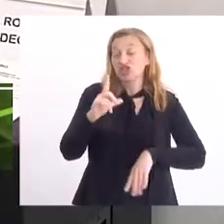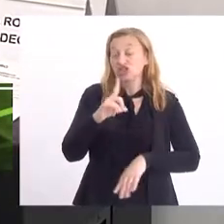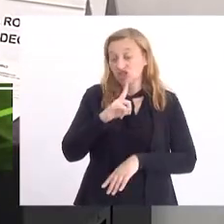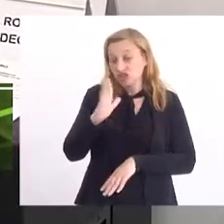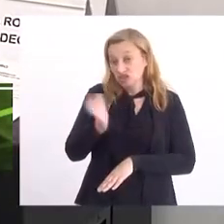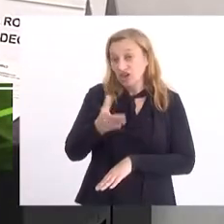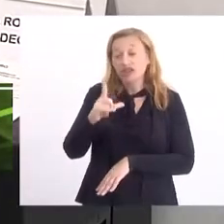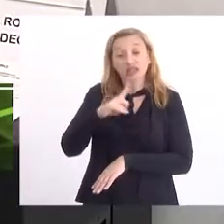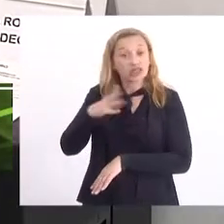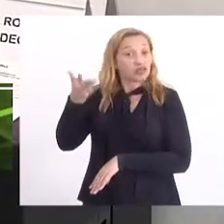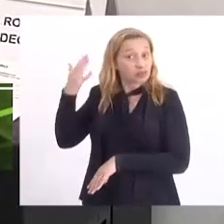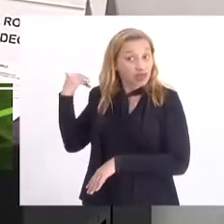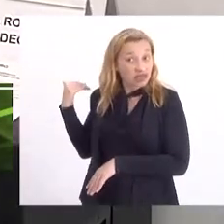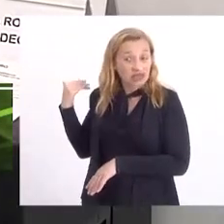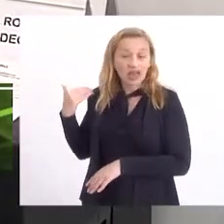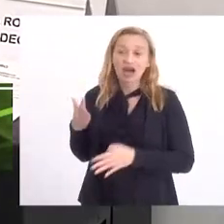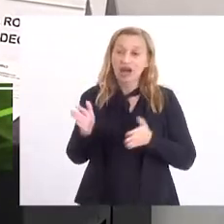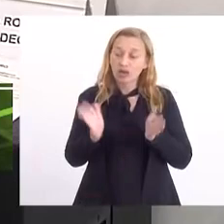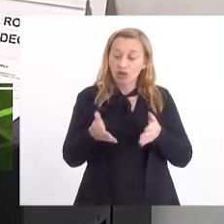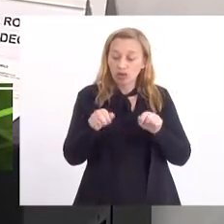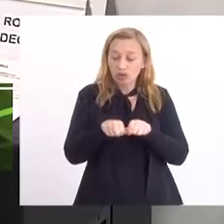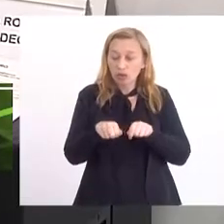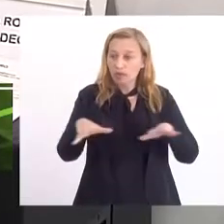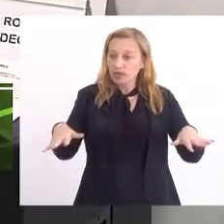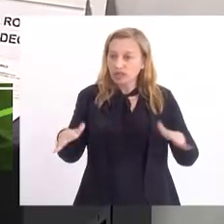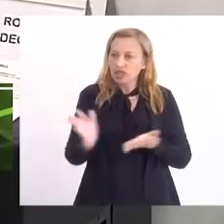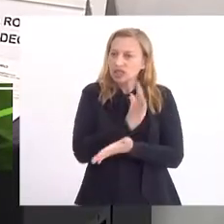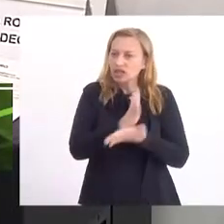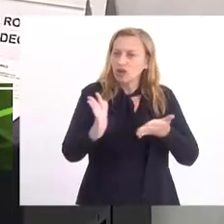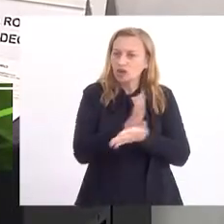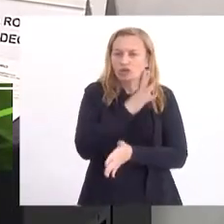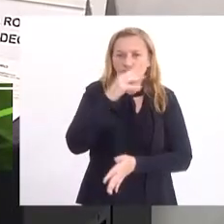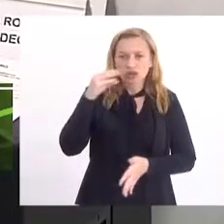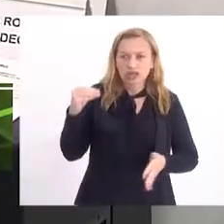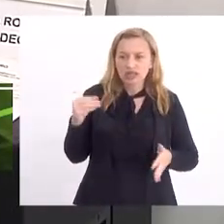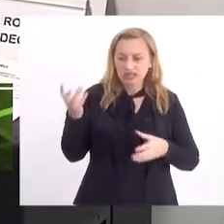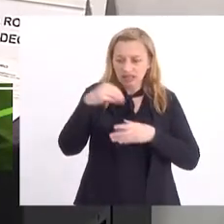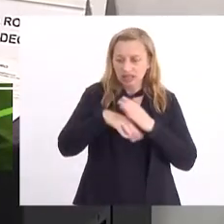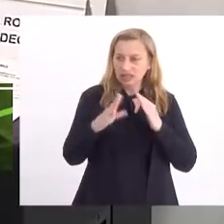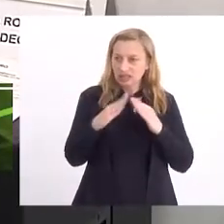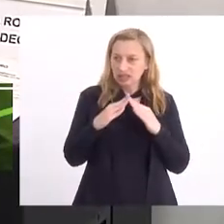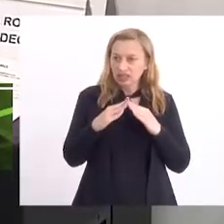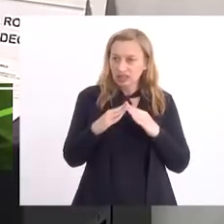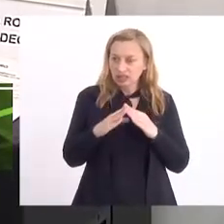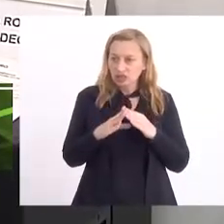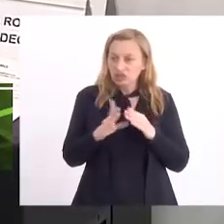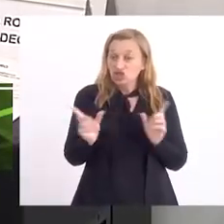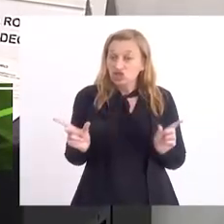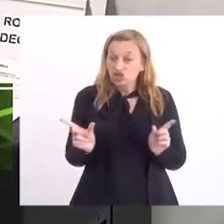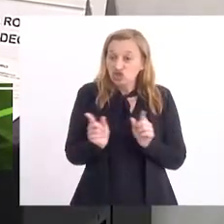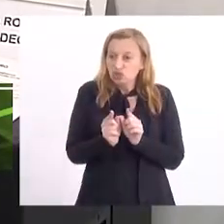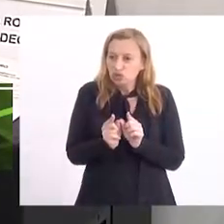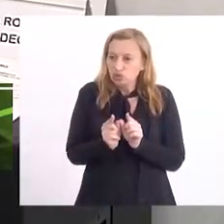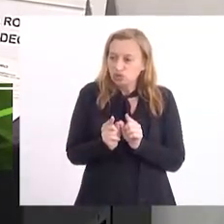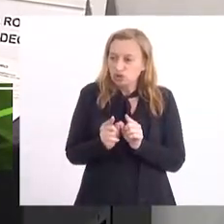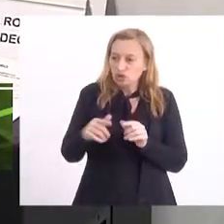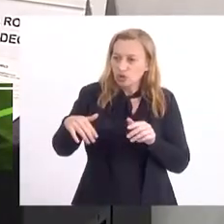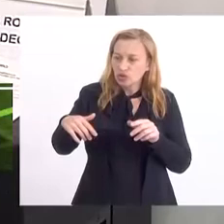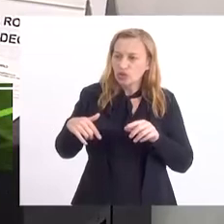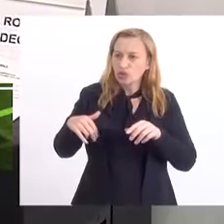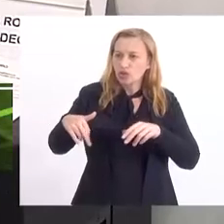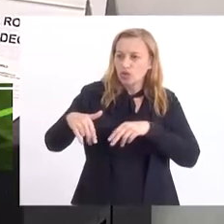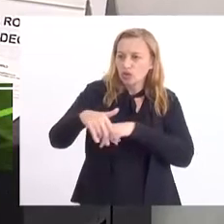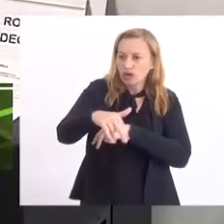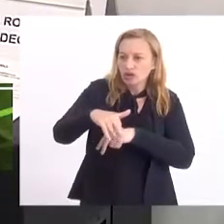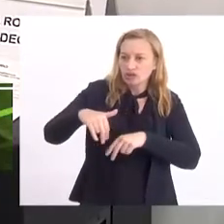existia, talvez com a pandemia que... Alguns adolescentes ficaram em casa, teve uma circulação diminuída, deu para ir segurando